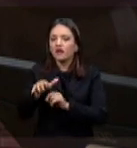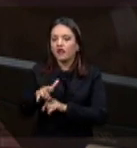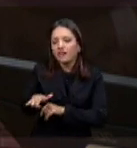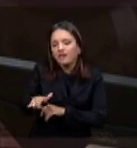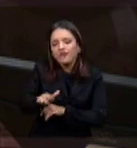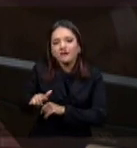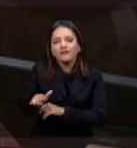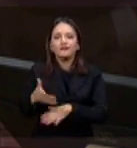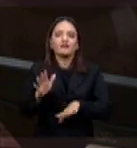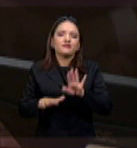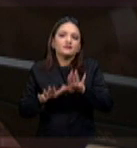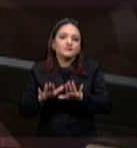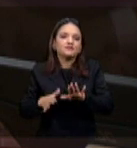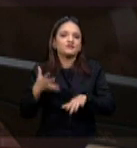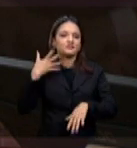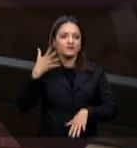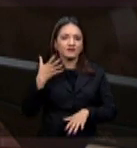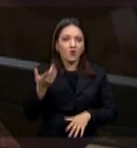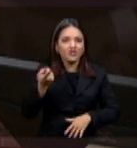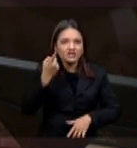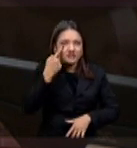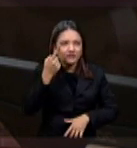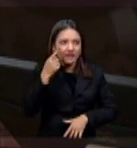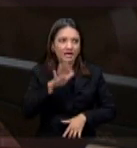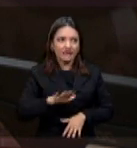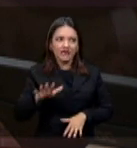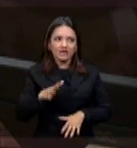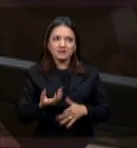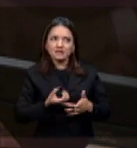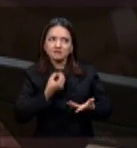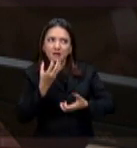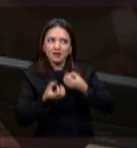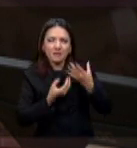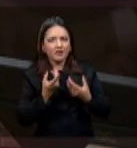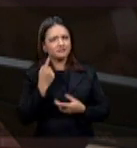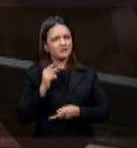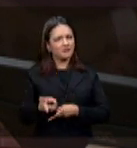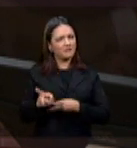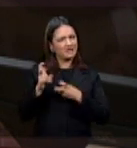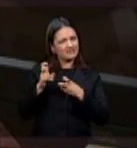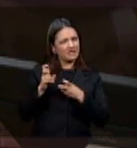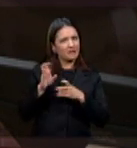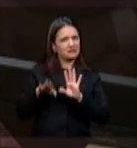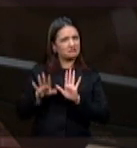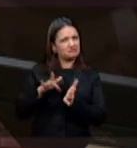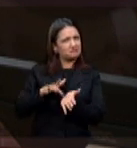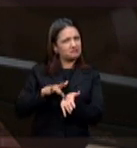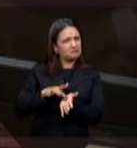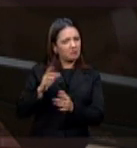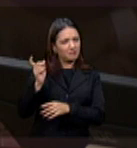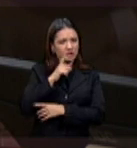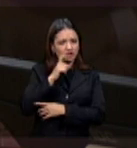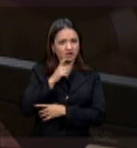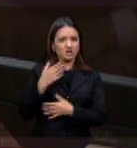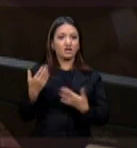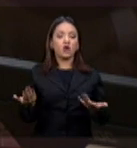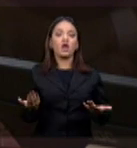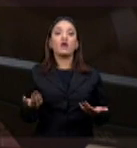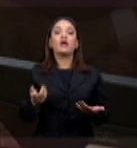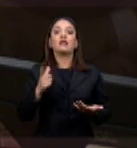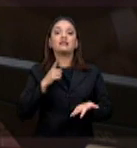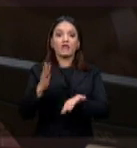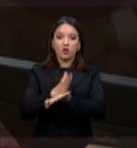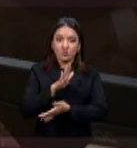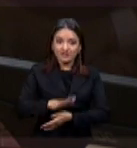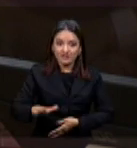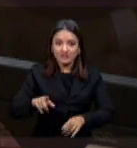discurso mecânico, conta as coisas todas muito decoradas e dá para ver que aquilo não é verdade. Ou crianças que tenham algum distúrbio